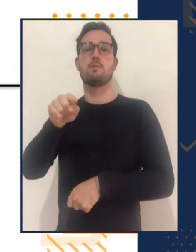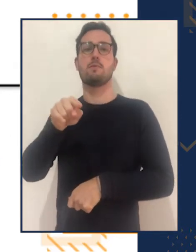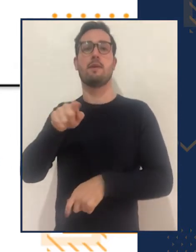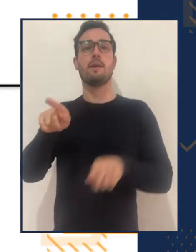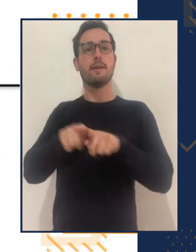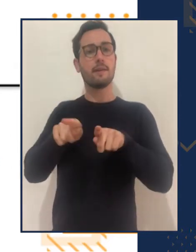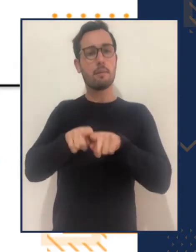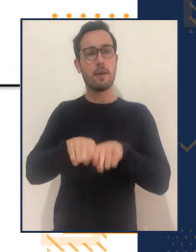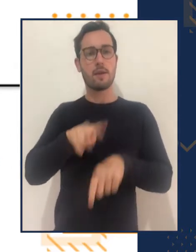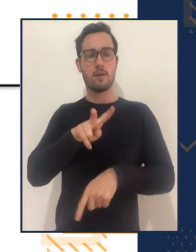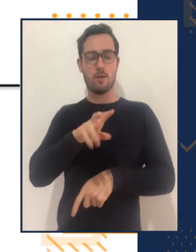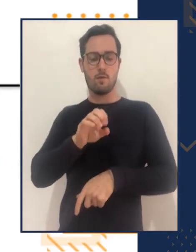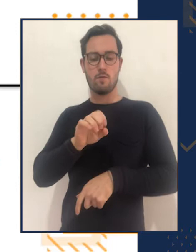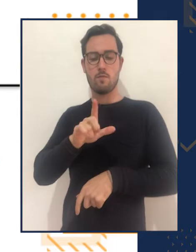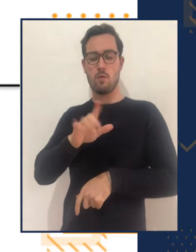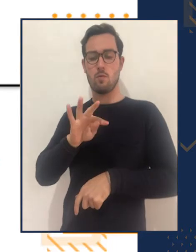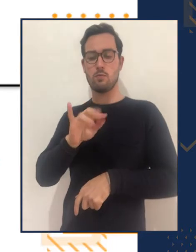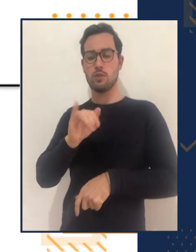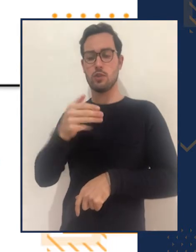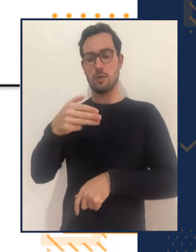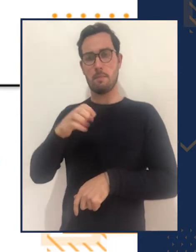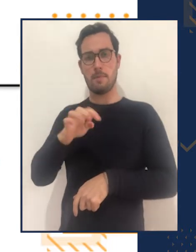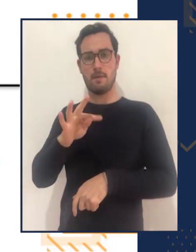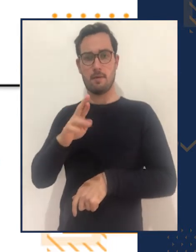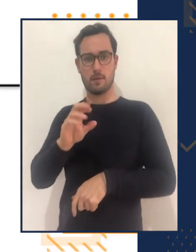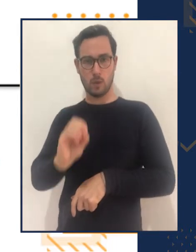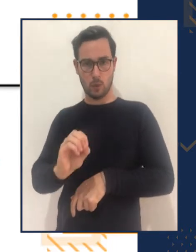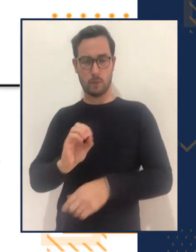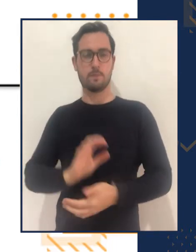o instrumento que é utilizado para fazer a medição, que é o voltímetro.